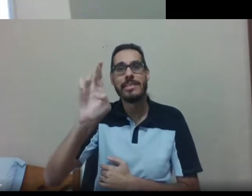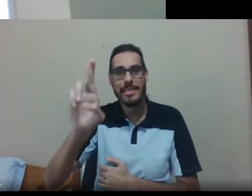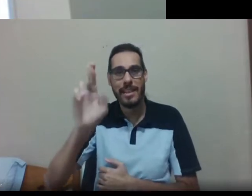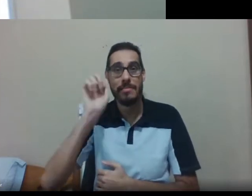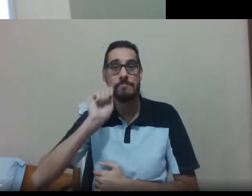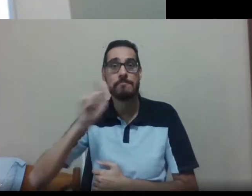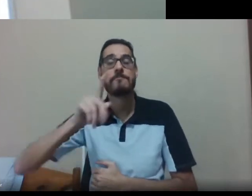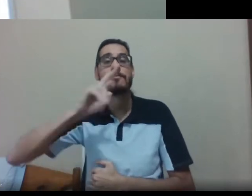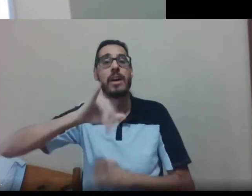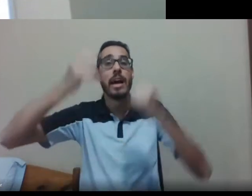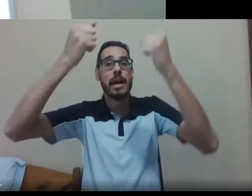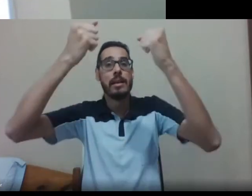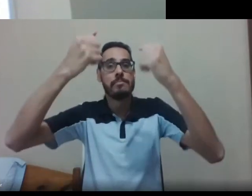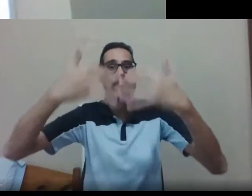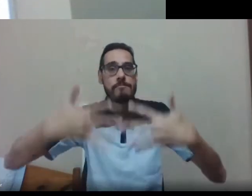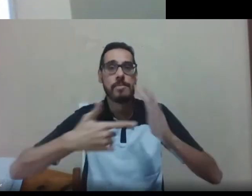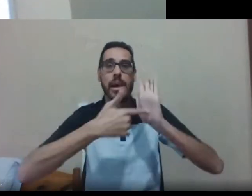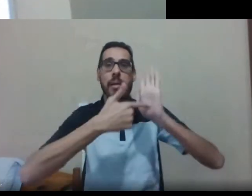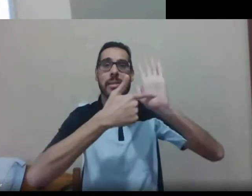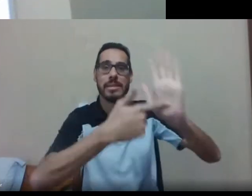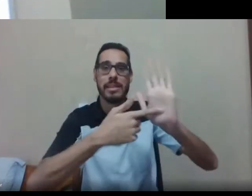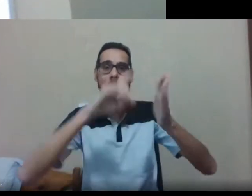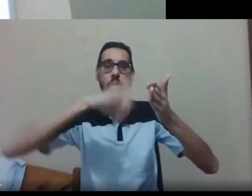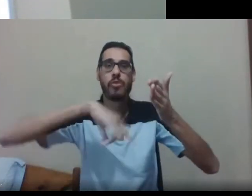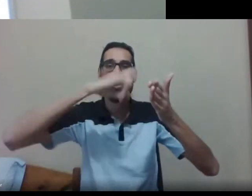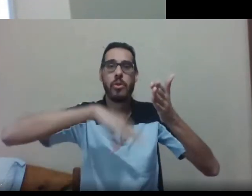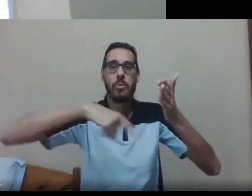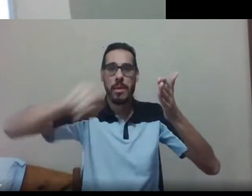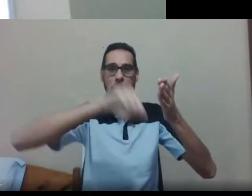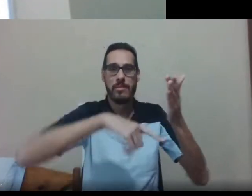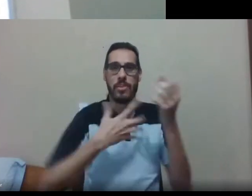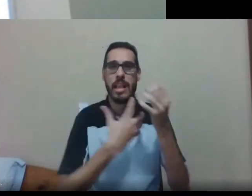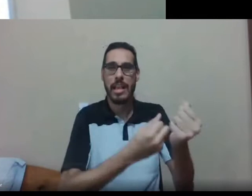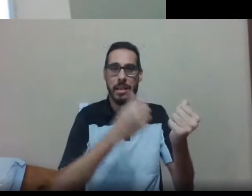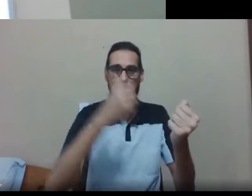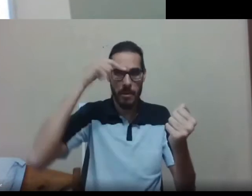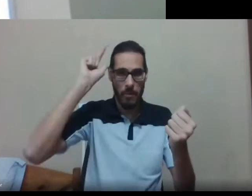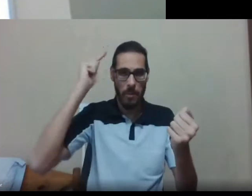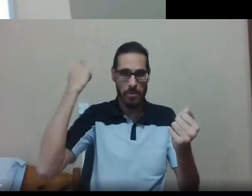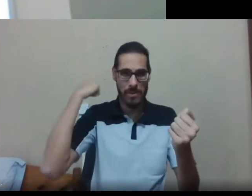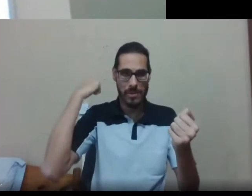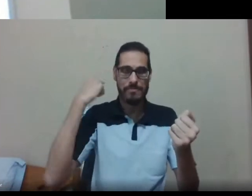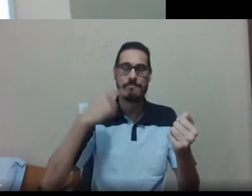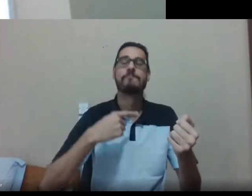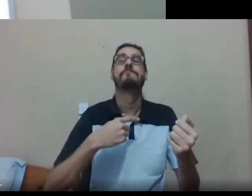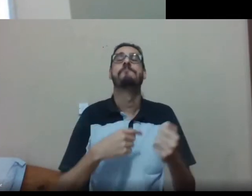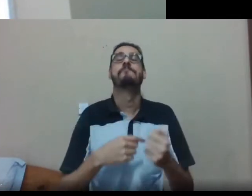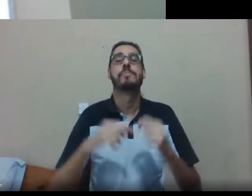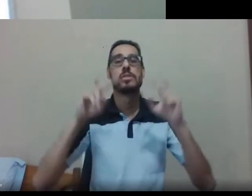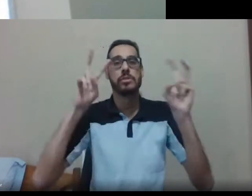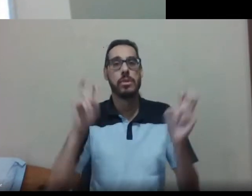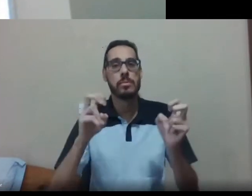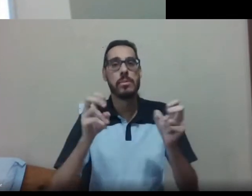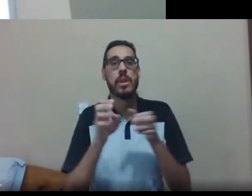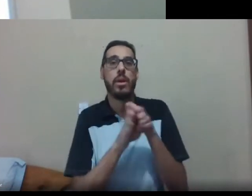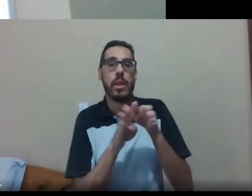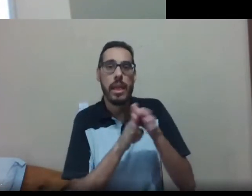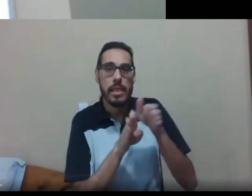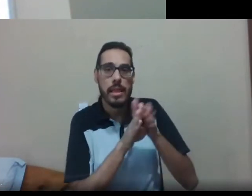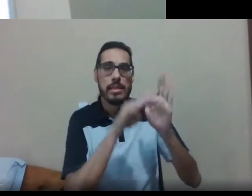de orientações. O Fábio disse que está dando interfonia.